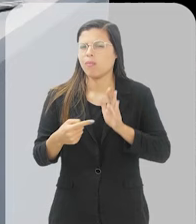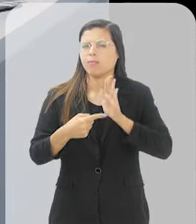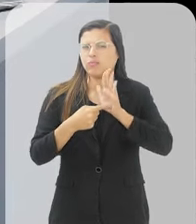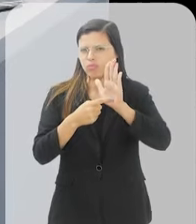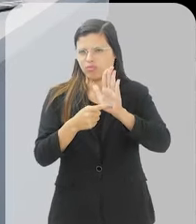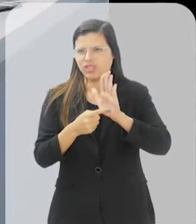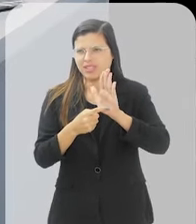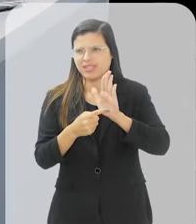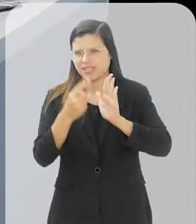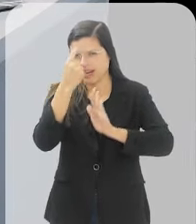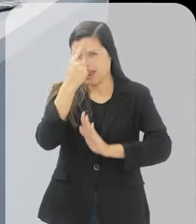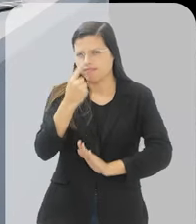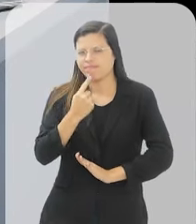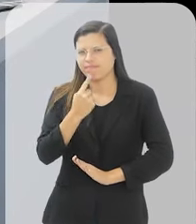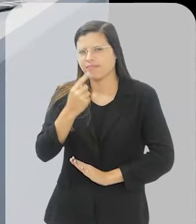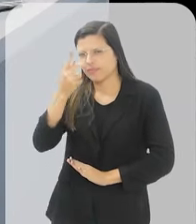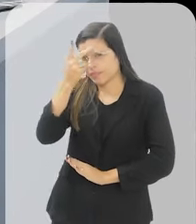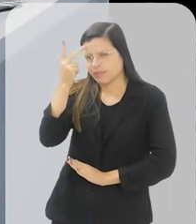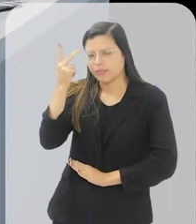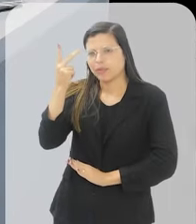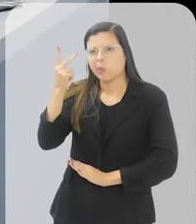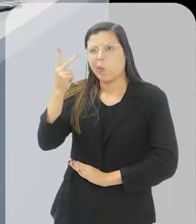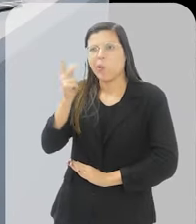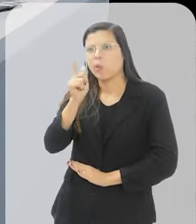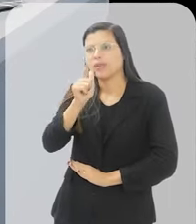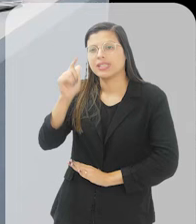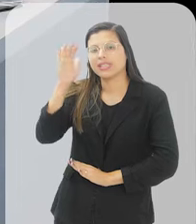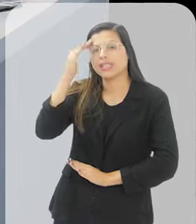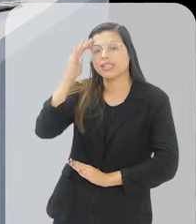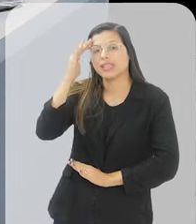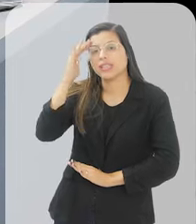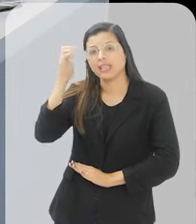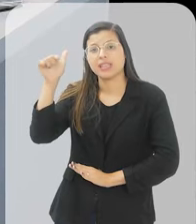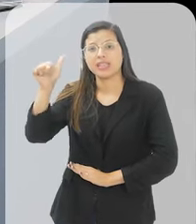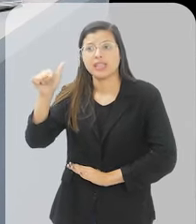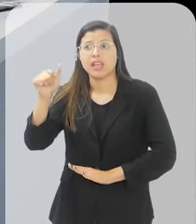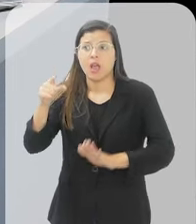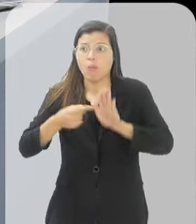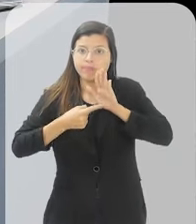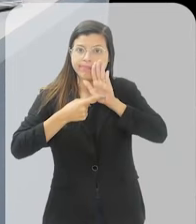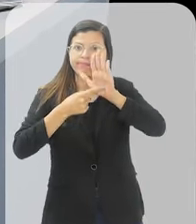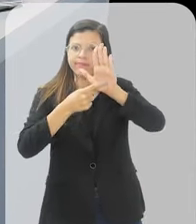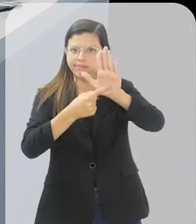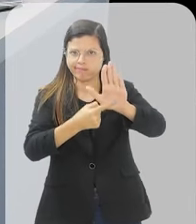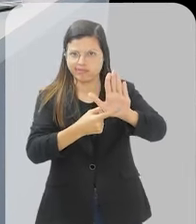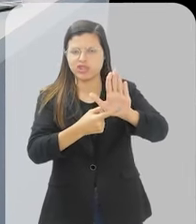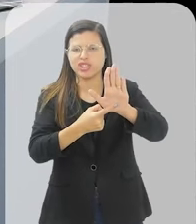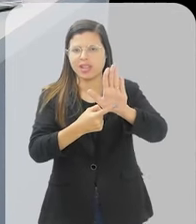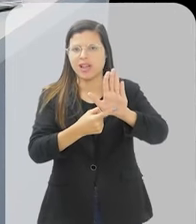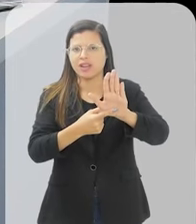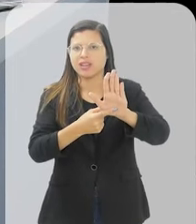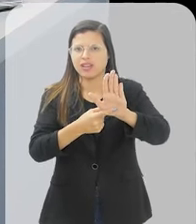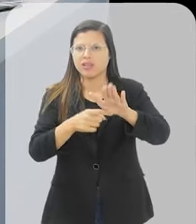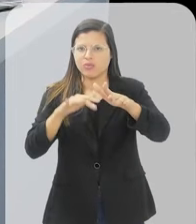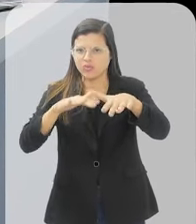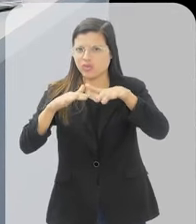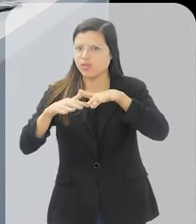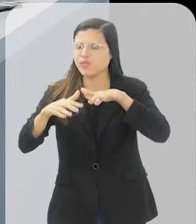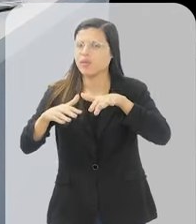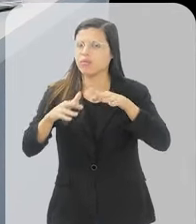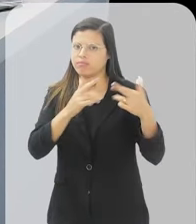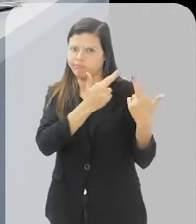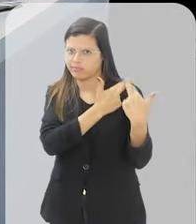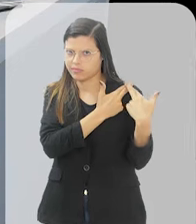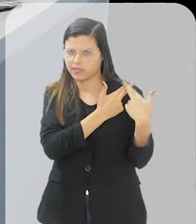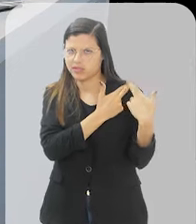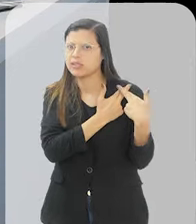mostrar para gente, para as pessoas entenderem o que que... Olha, isso é um grande destaque da escola de samba, é uma responsabilidade